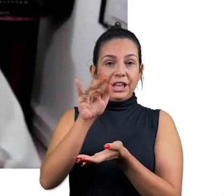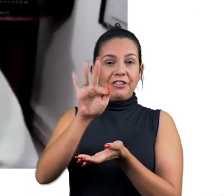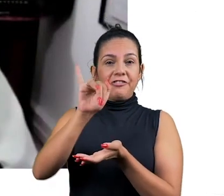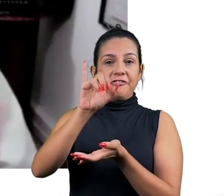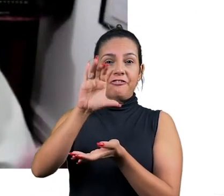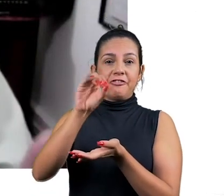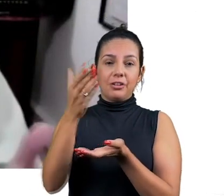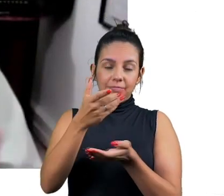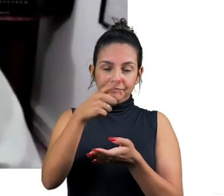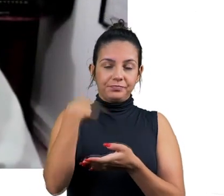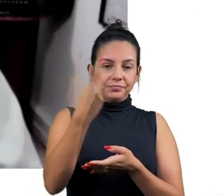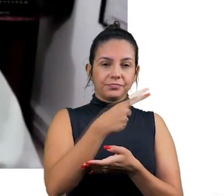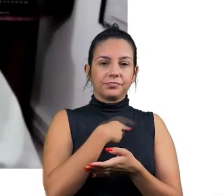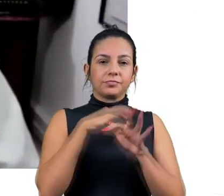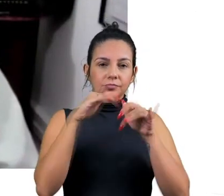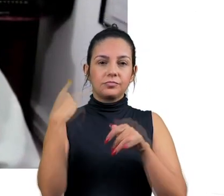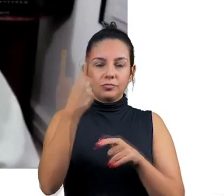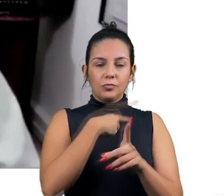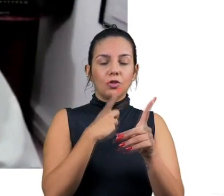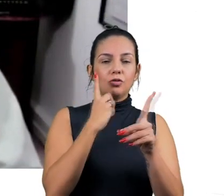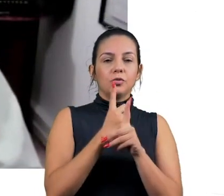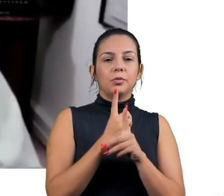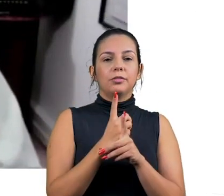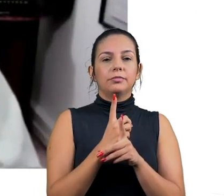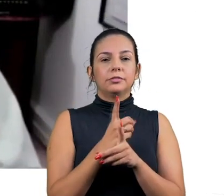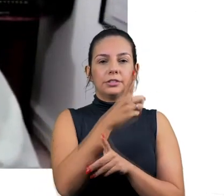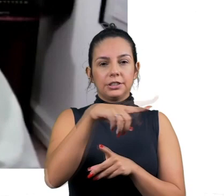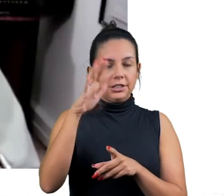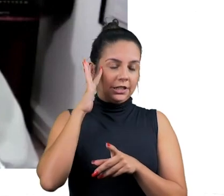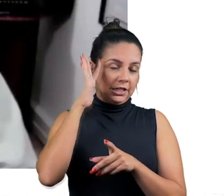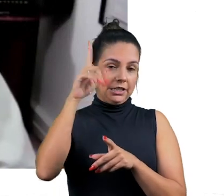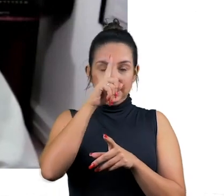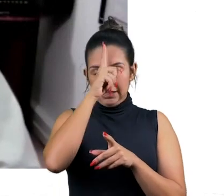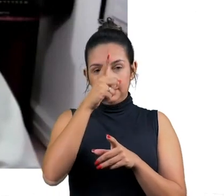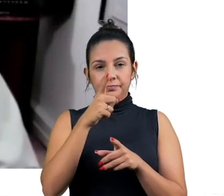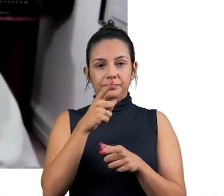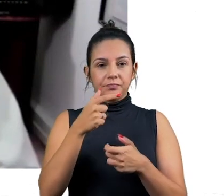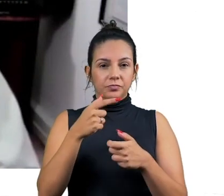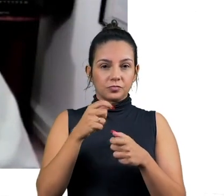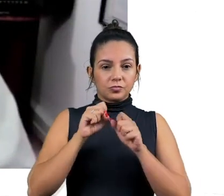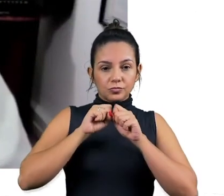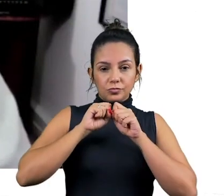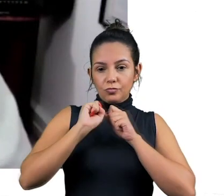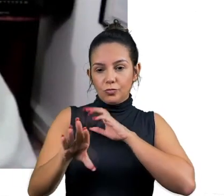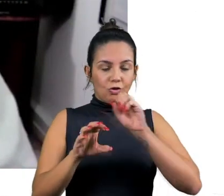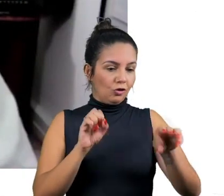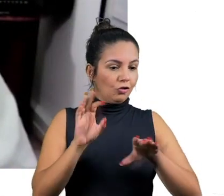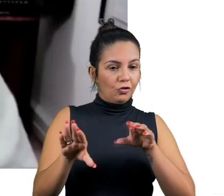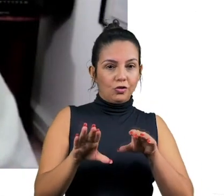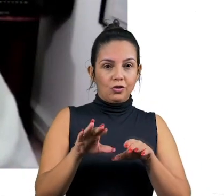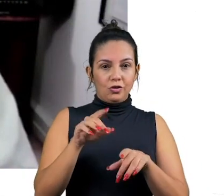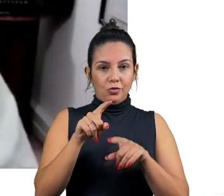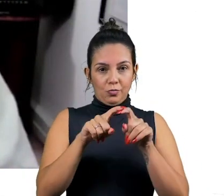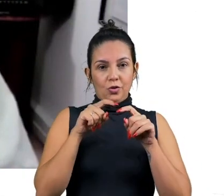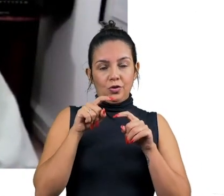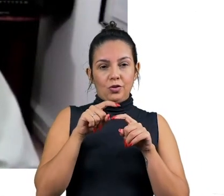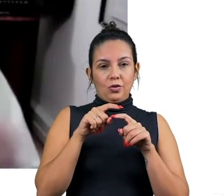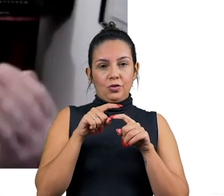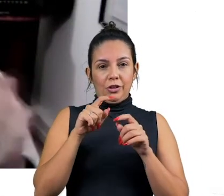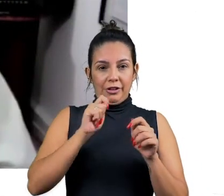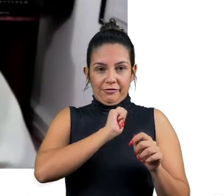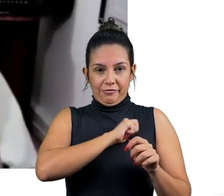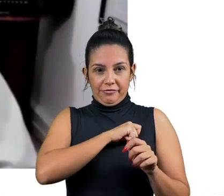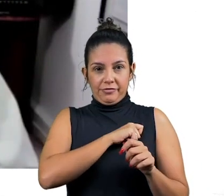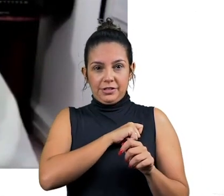E, finalmente, eu acho que a gente descobriu que essa ideia de jogar tudo fora por conta da austeridade